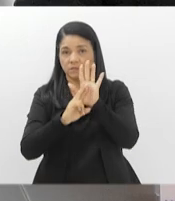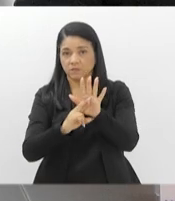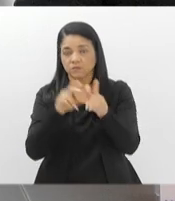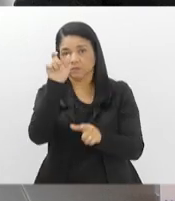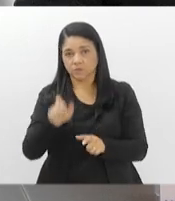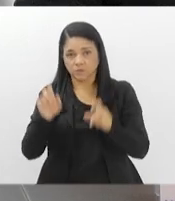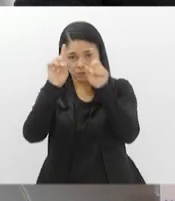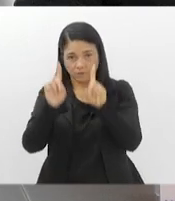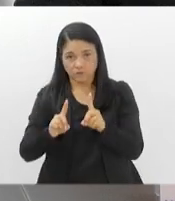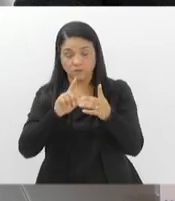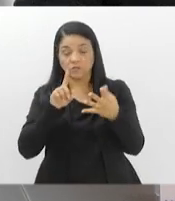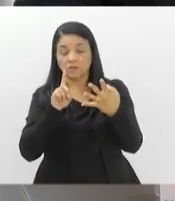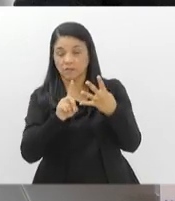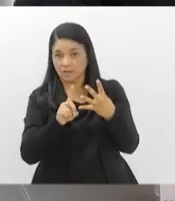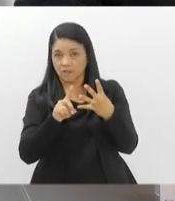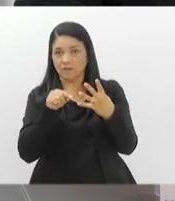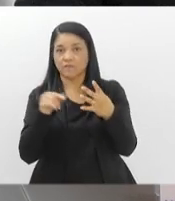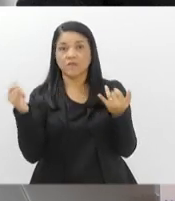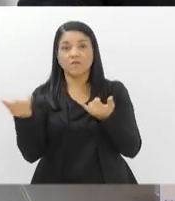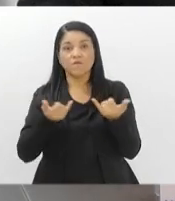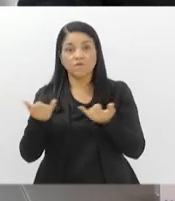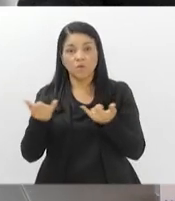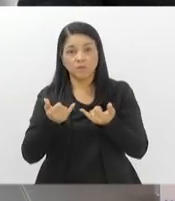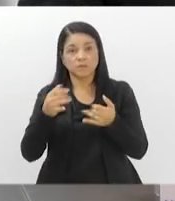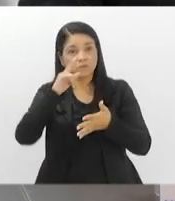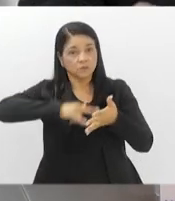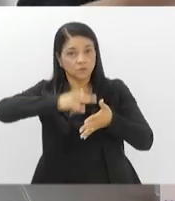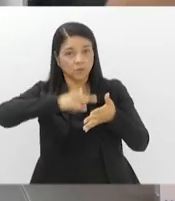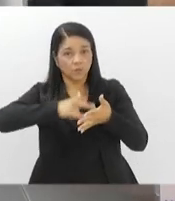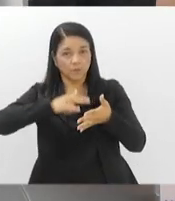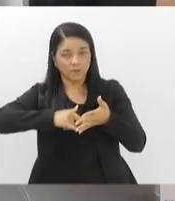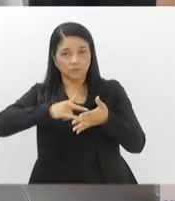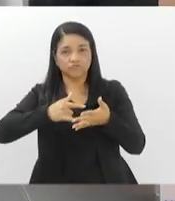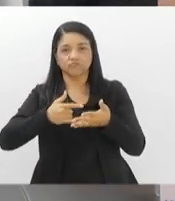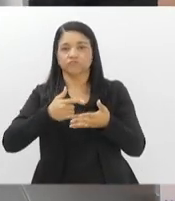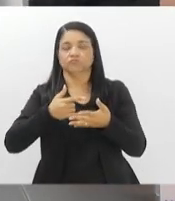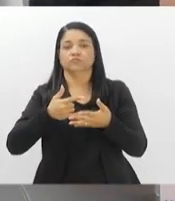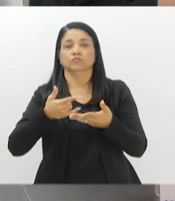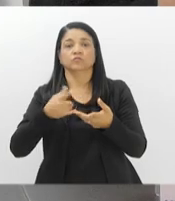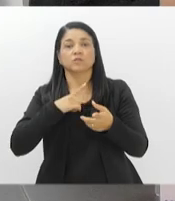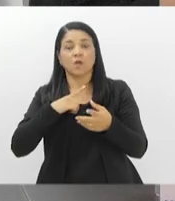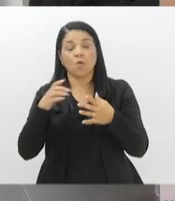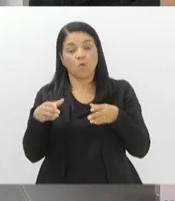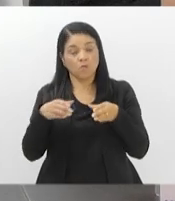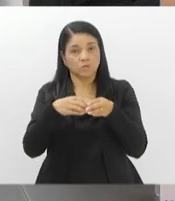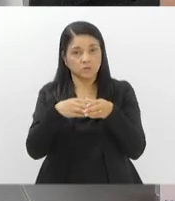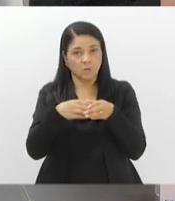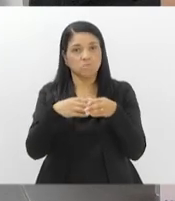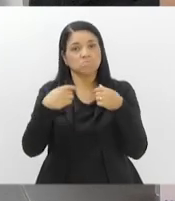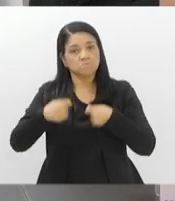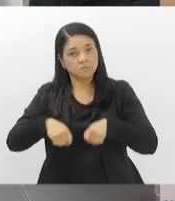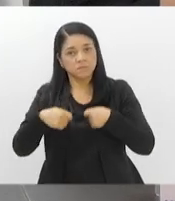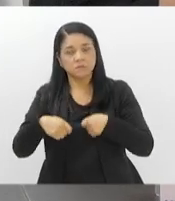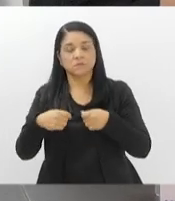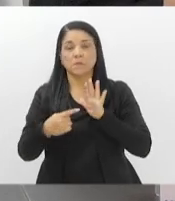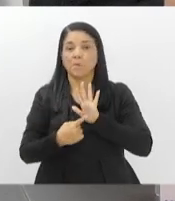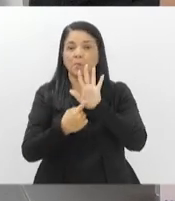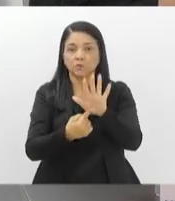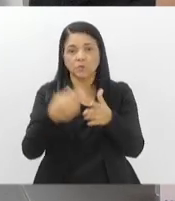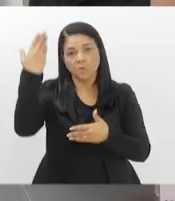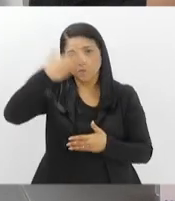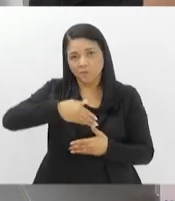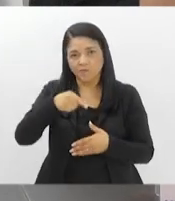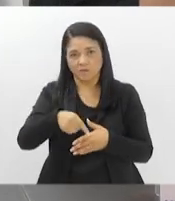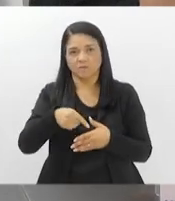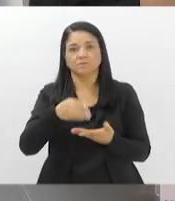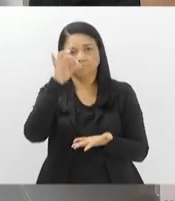D requisição de informações e documentos de qualquer outra natureza que a comissão considere necessário para mostrá comprovar